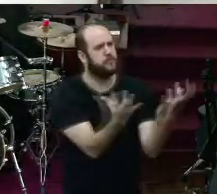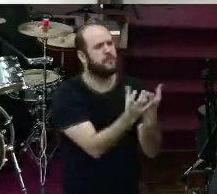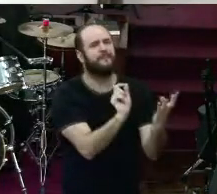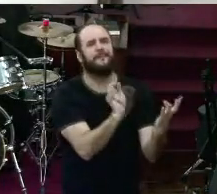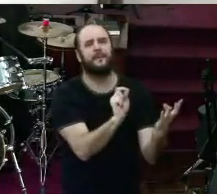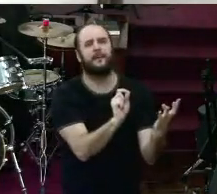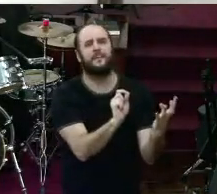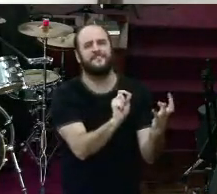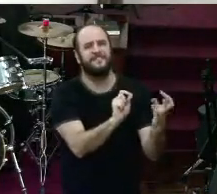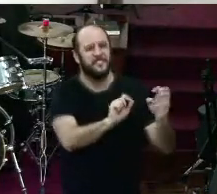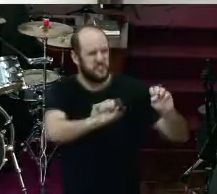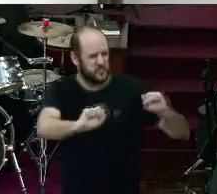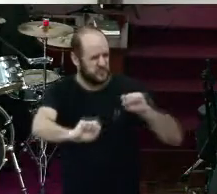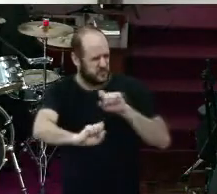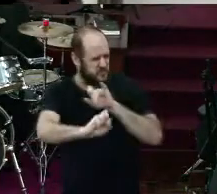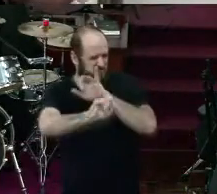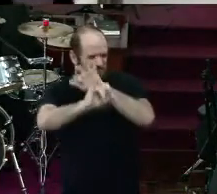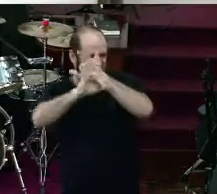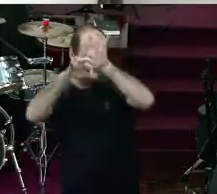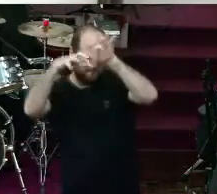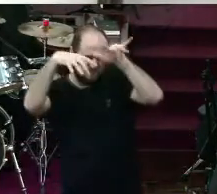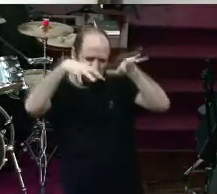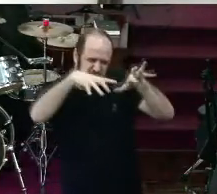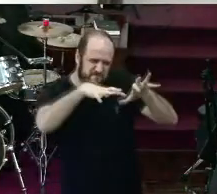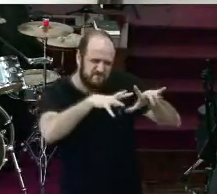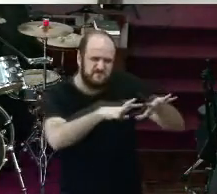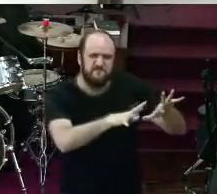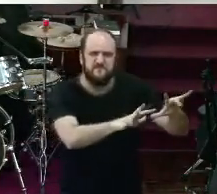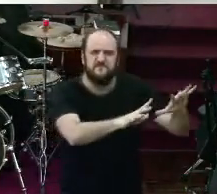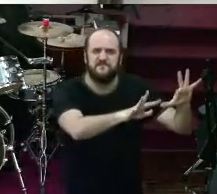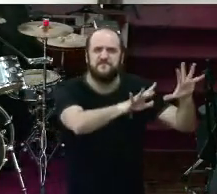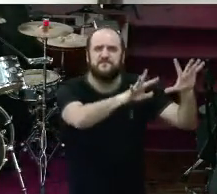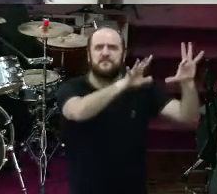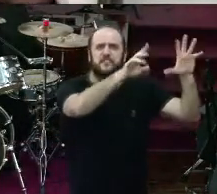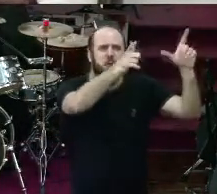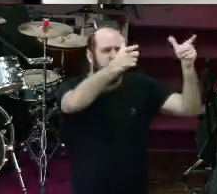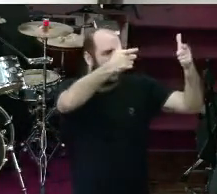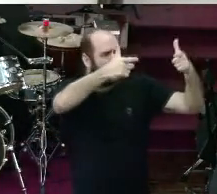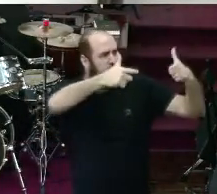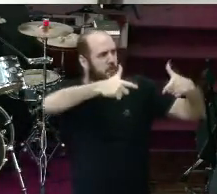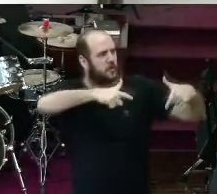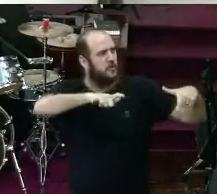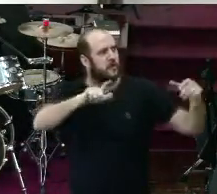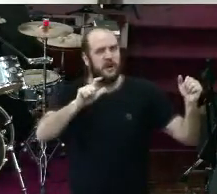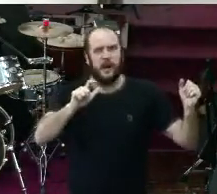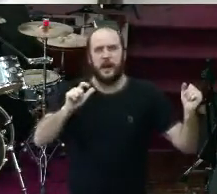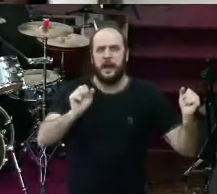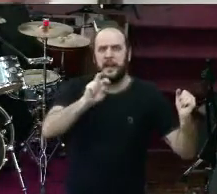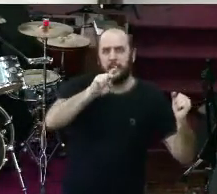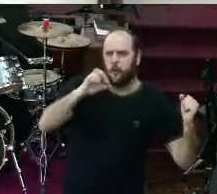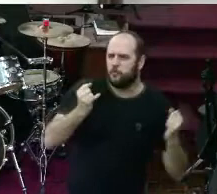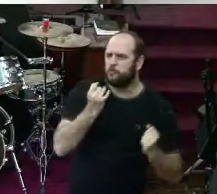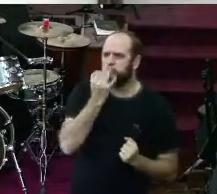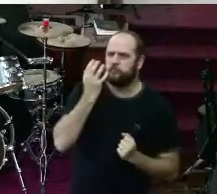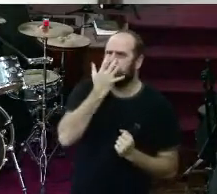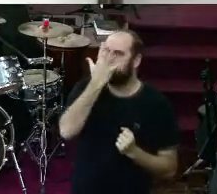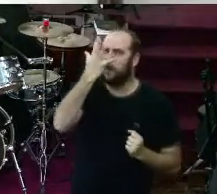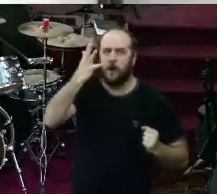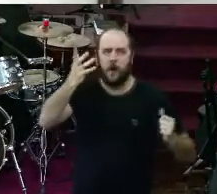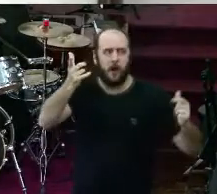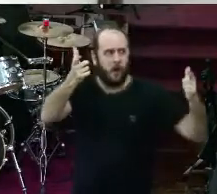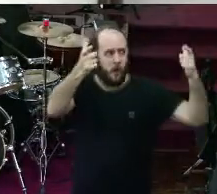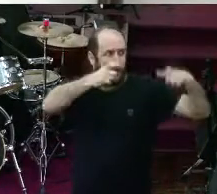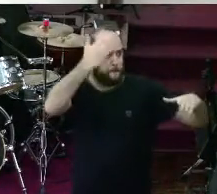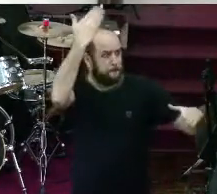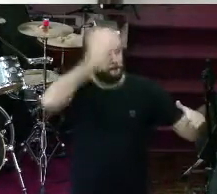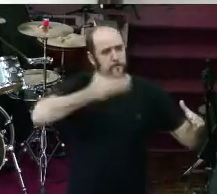do Senhor, a Shekinah de Deus se manifestando, como que o incenso ali naquele lugar tomou conta daquele lugar, provando que a glória do